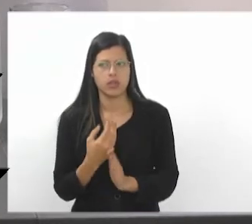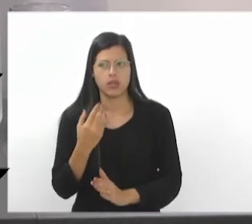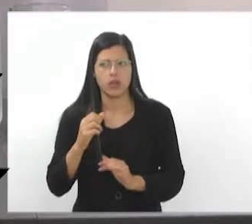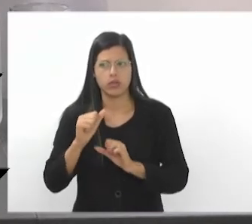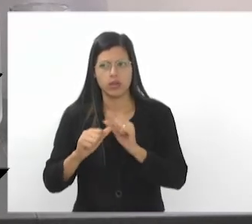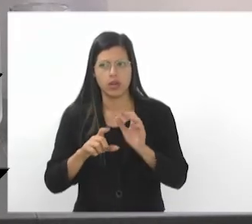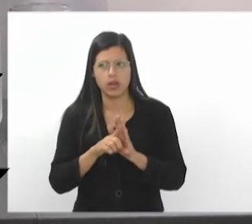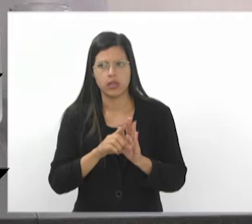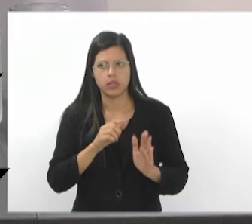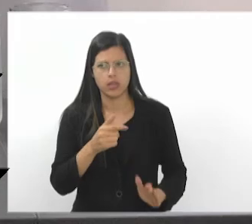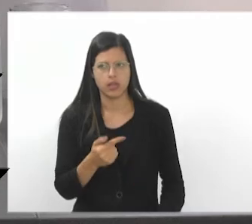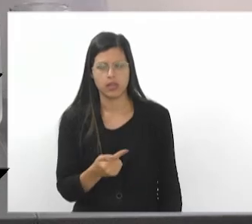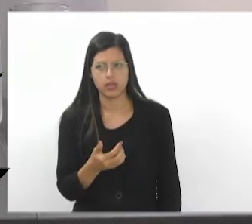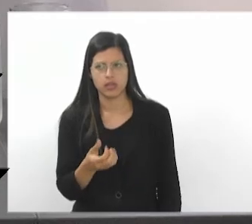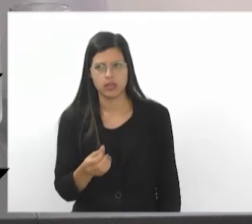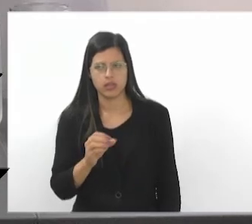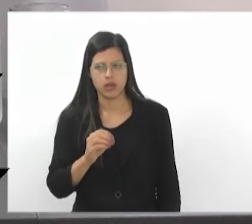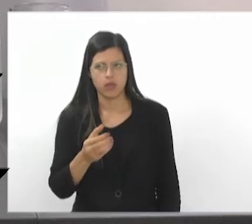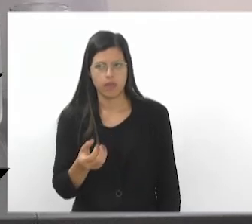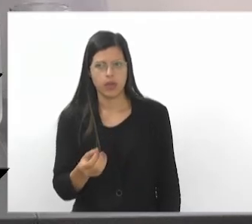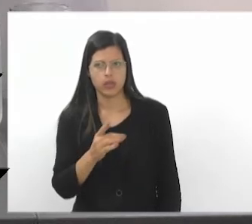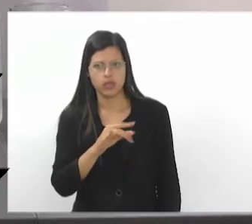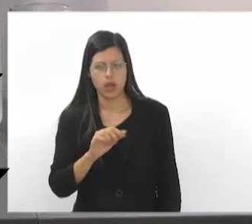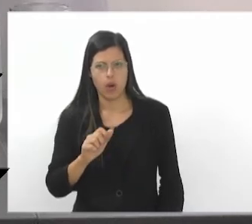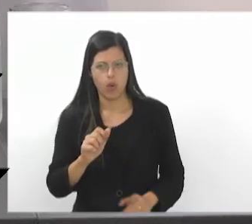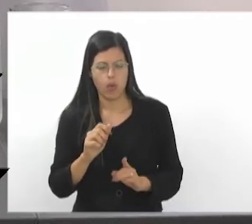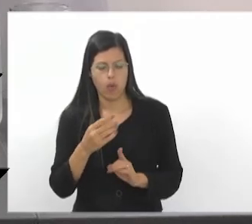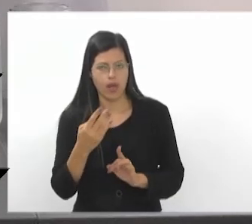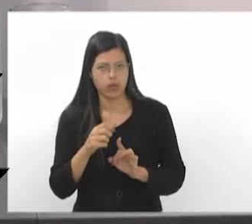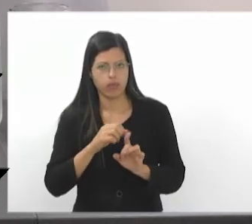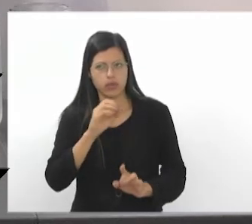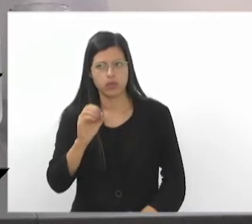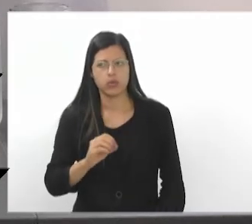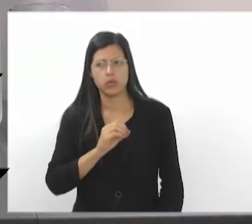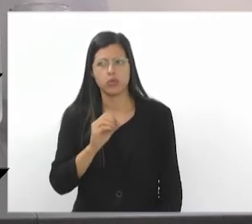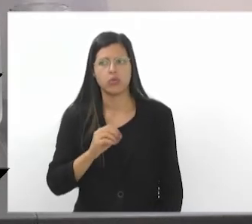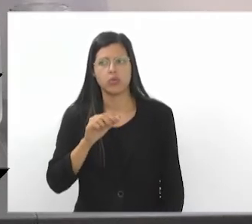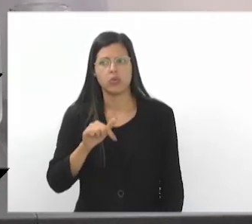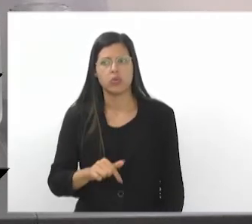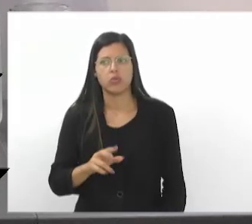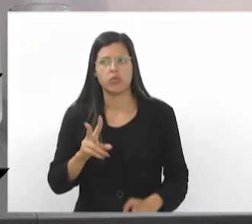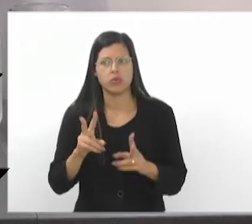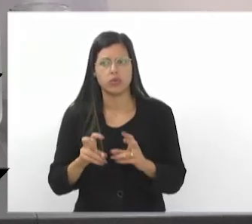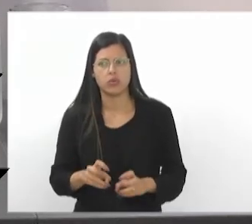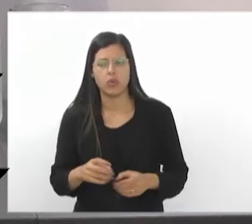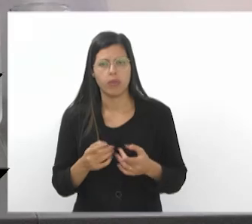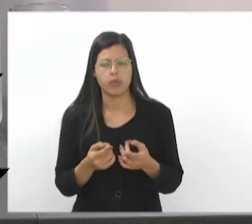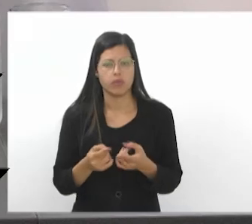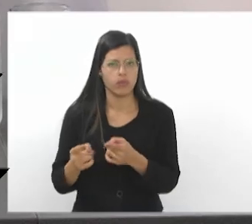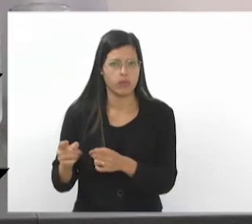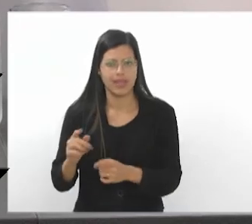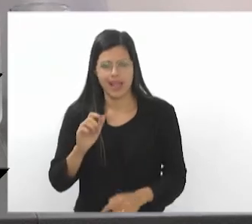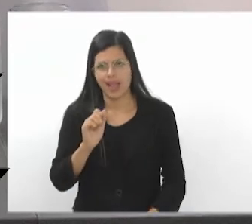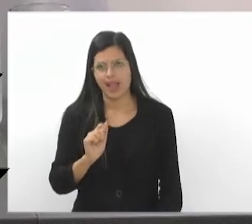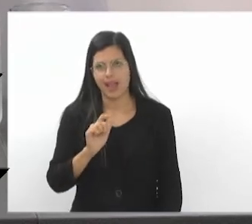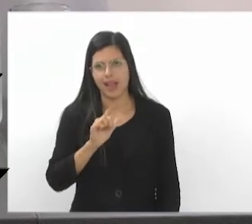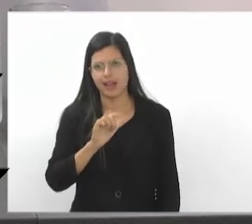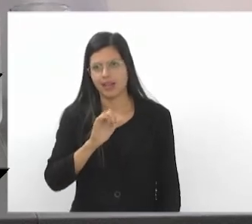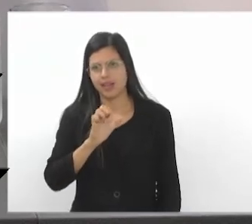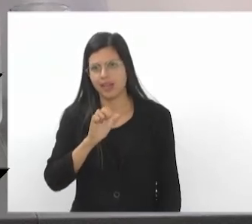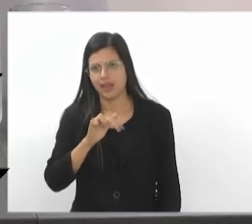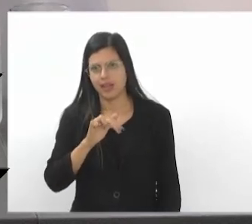lei 7606 de 4 de outubro de 2017, que institui a campanha permanente de combate à alienação parental no estado do Rio de Janeiro. Eles pediram